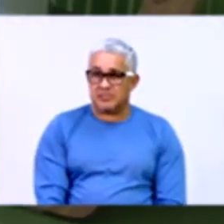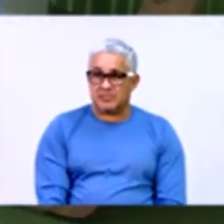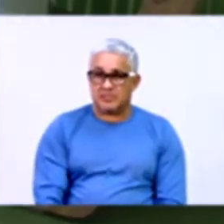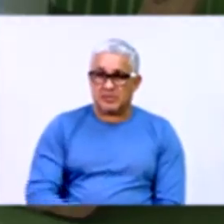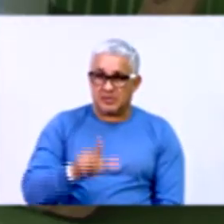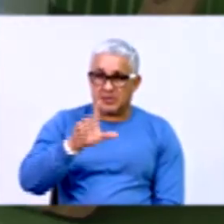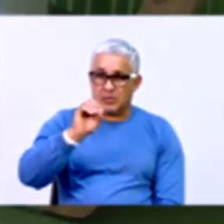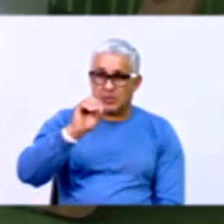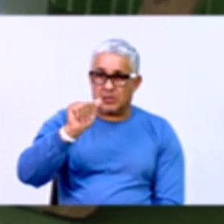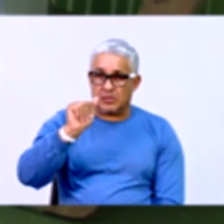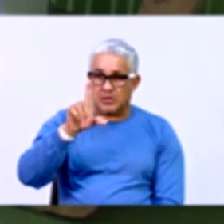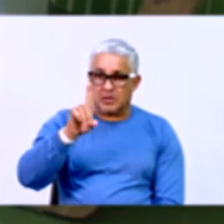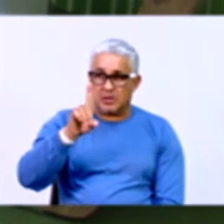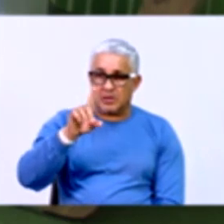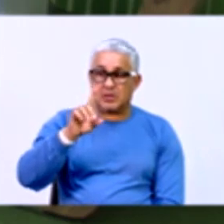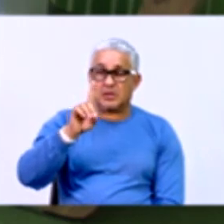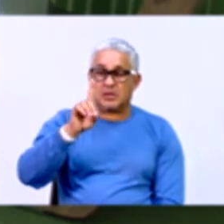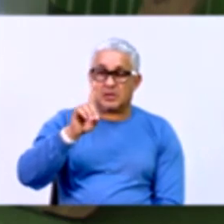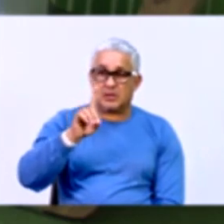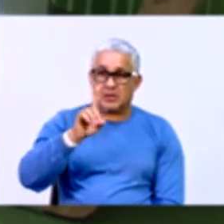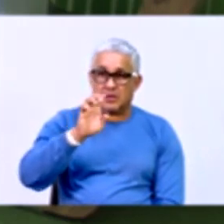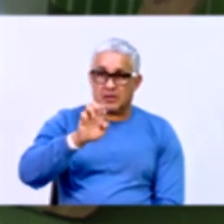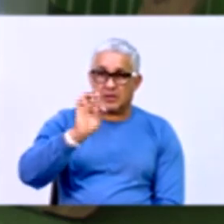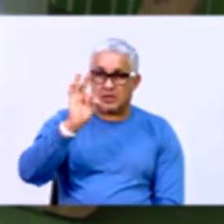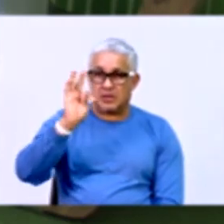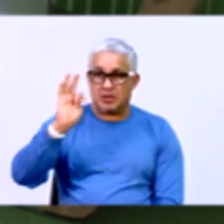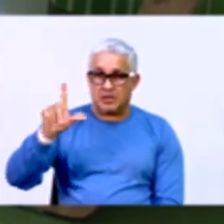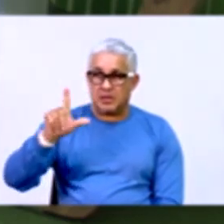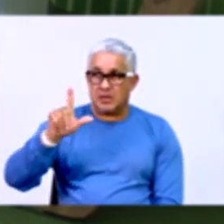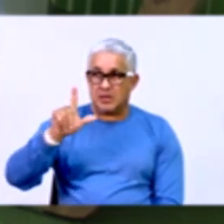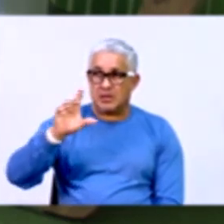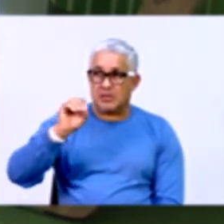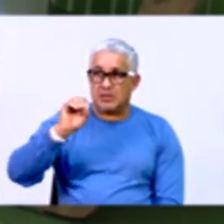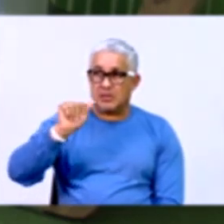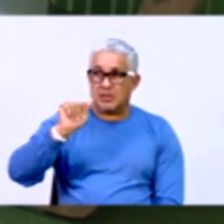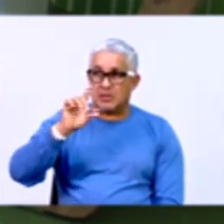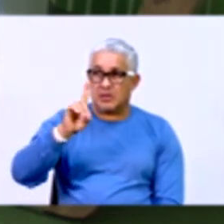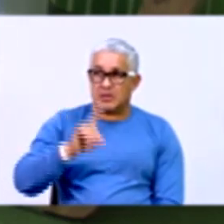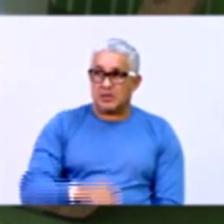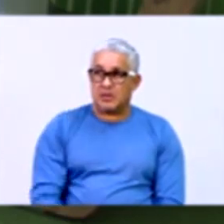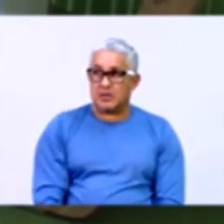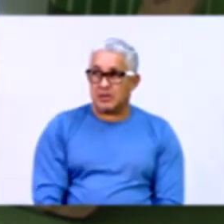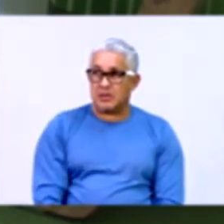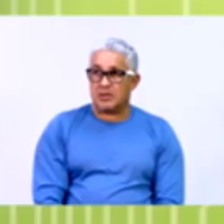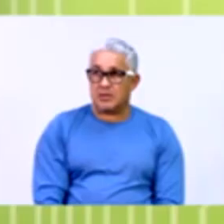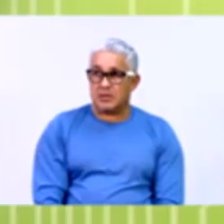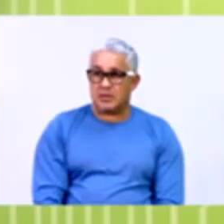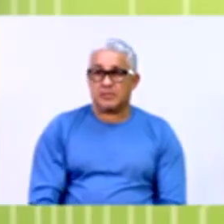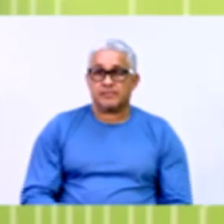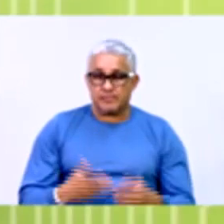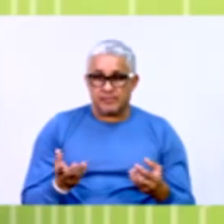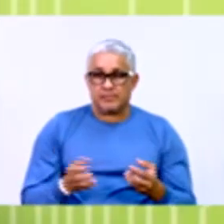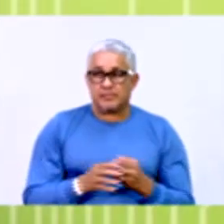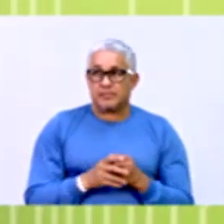gente? Load. ETL, né? É verdade, bem lembrado. Então é isso,